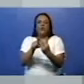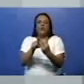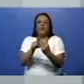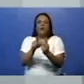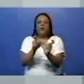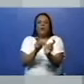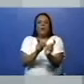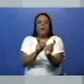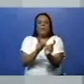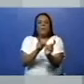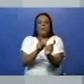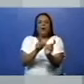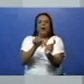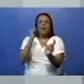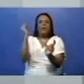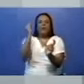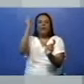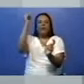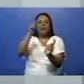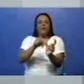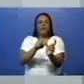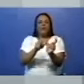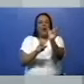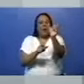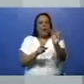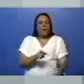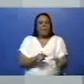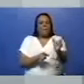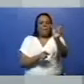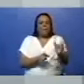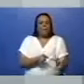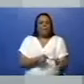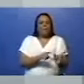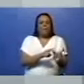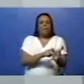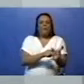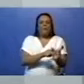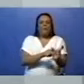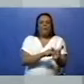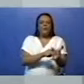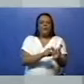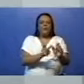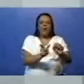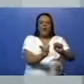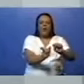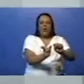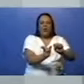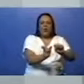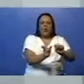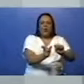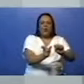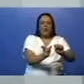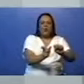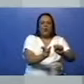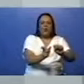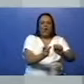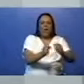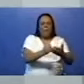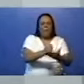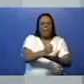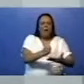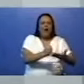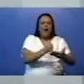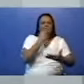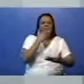importantes da língua. O pessoas, que é um substantivo, certo? O substantivo, o próprio nome já fala, é a substância da